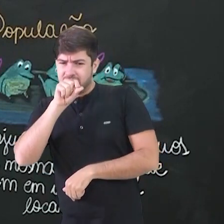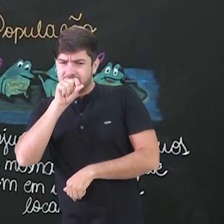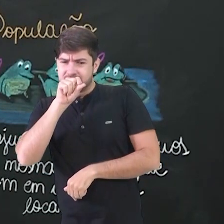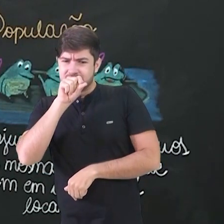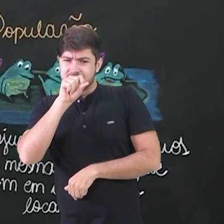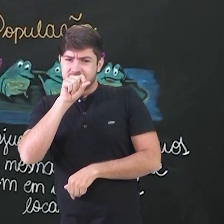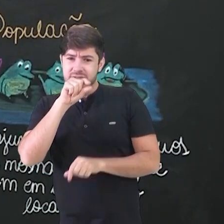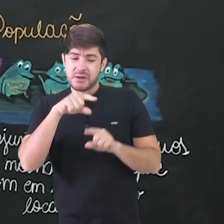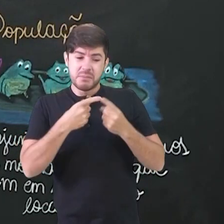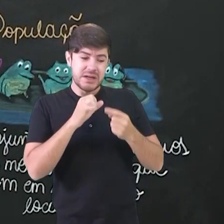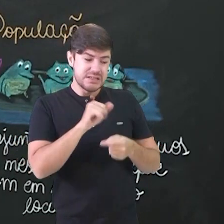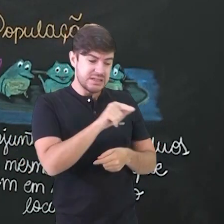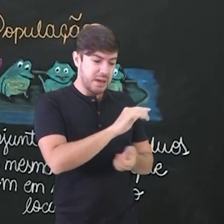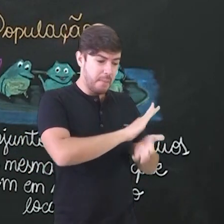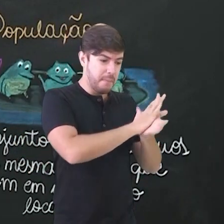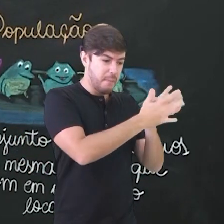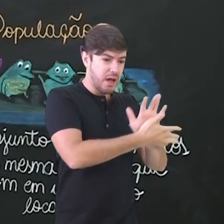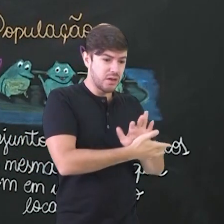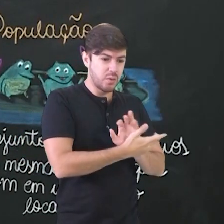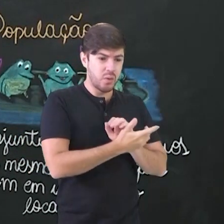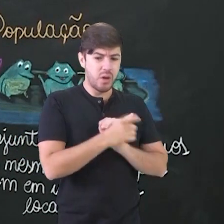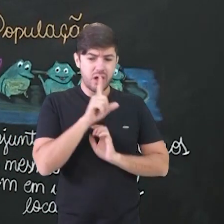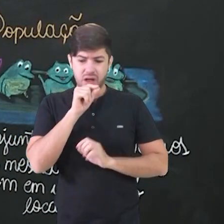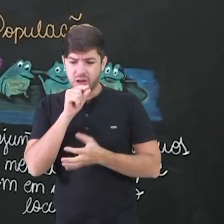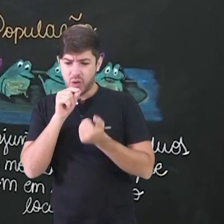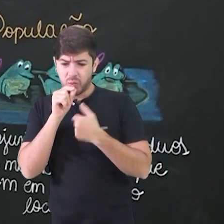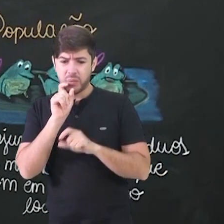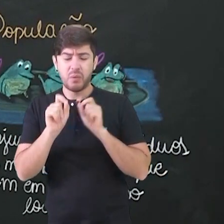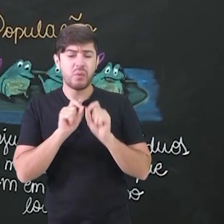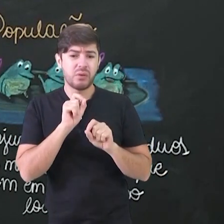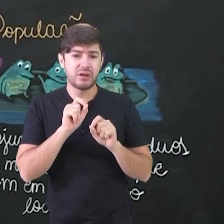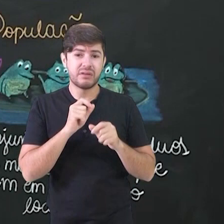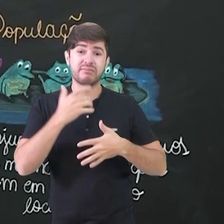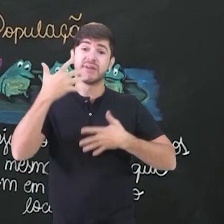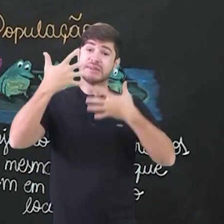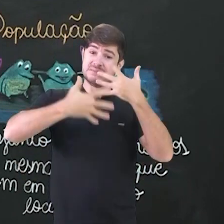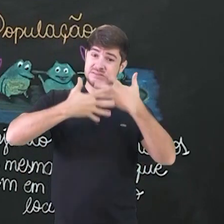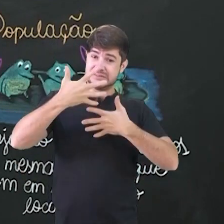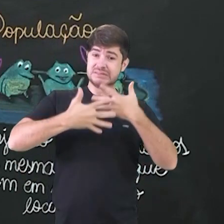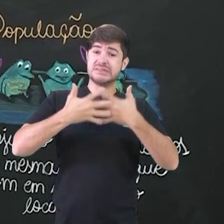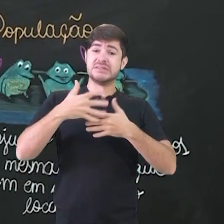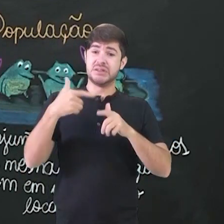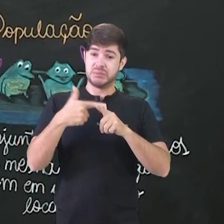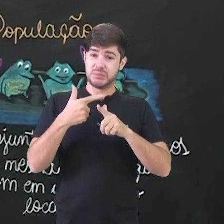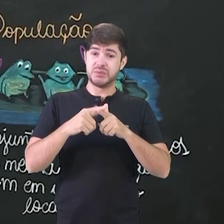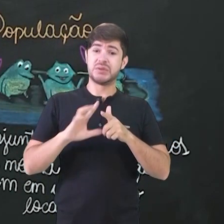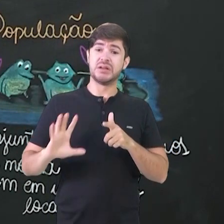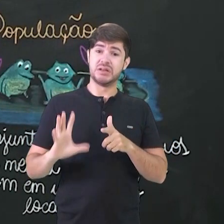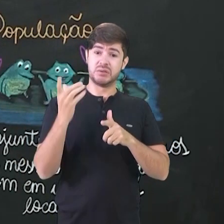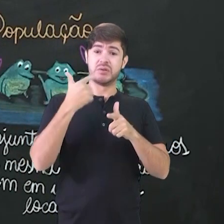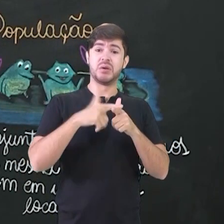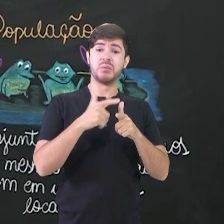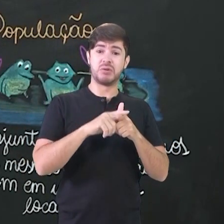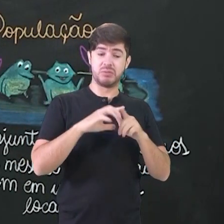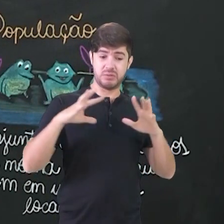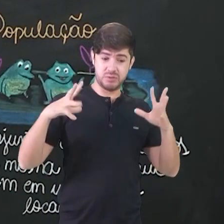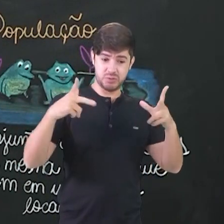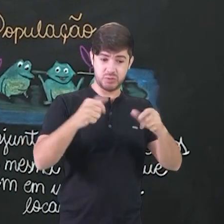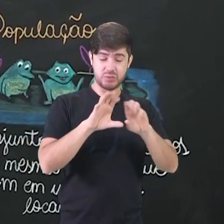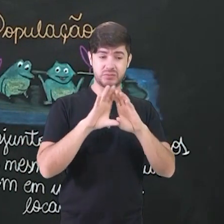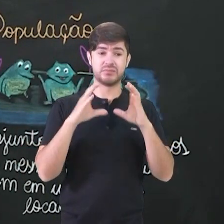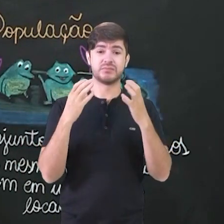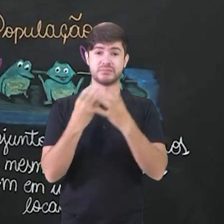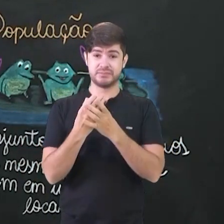Que agora, se você matou a população, o que ela vai comer? Complicou. Você afetou a comunidade. E se